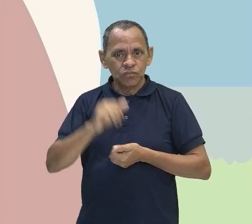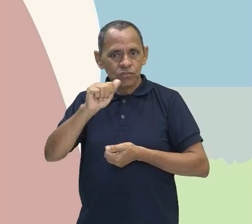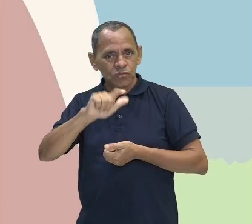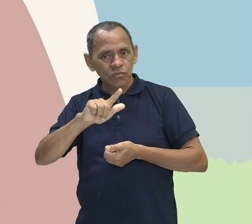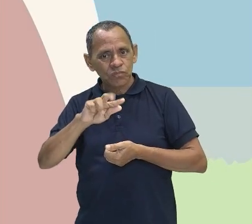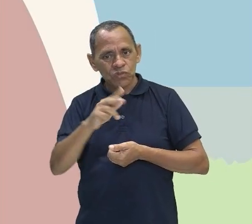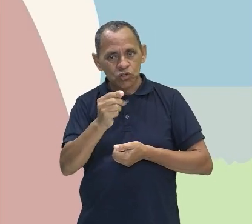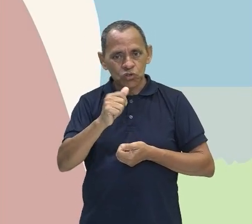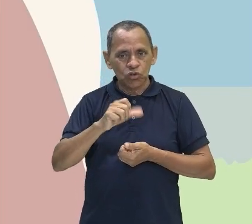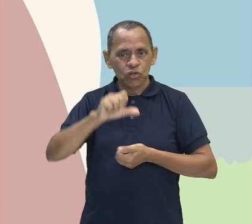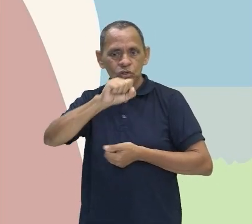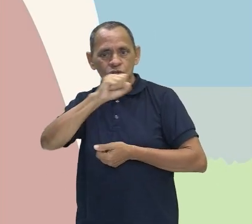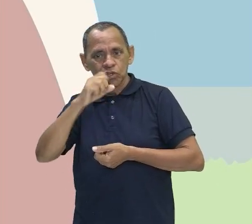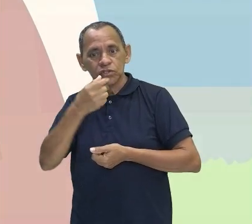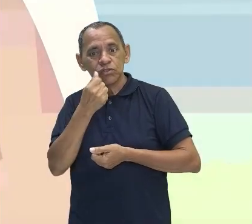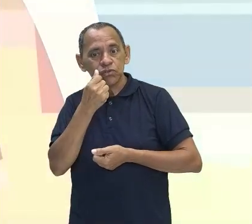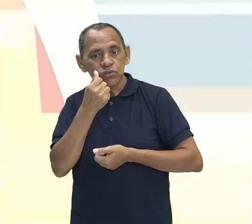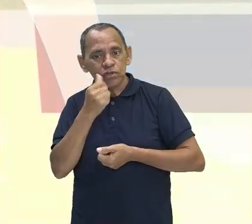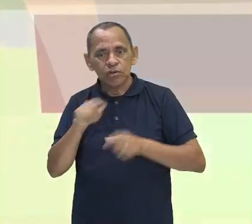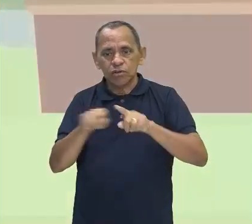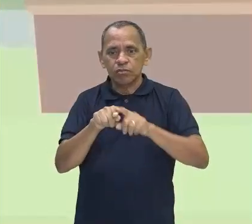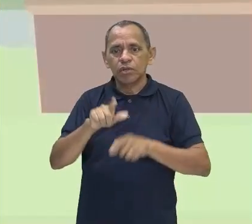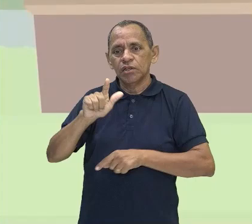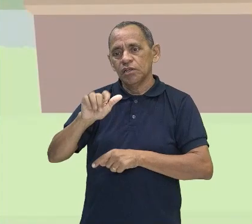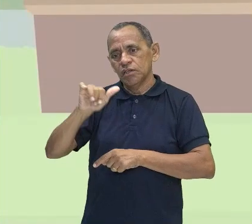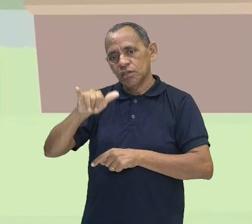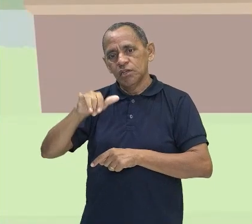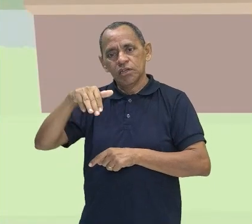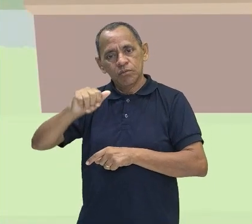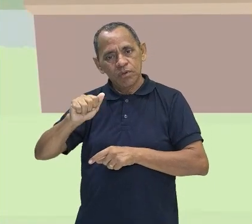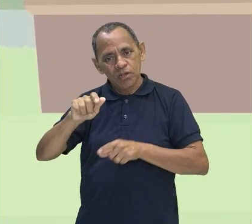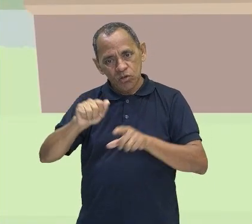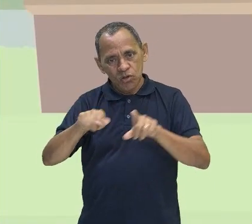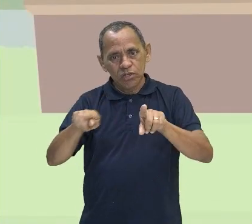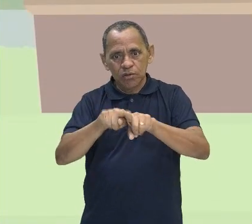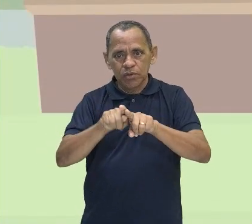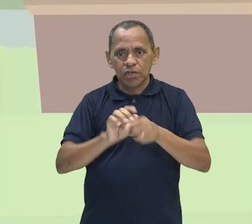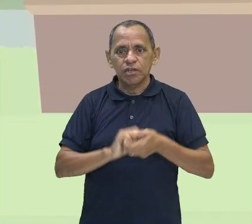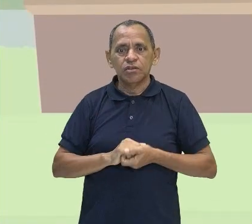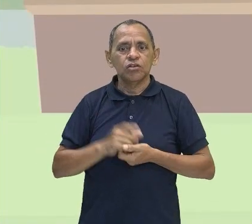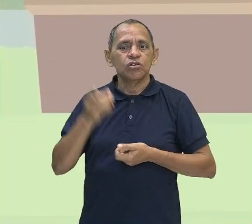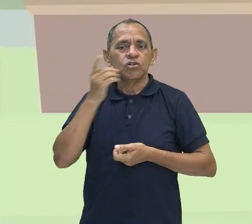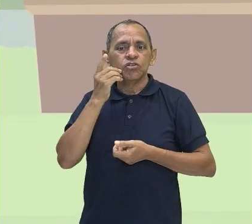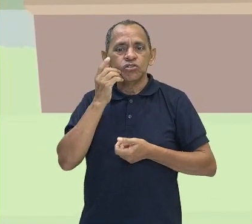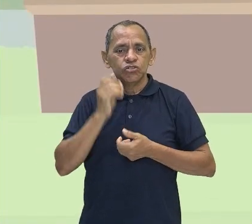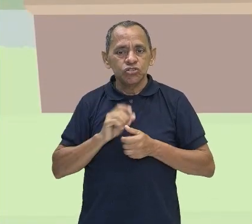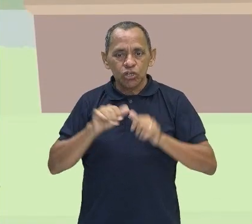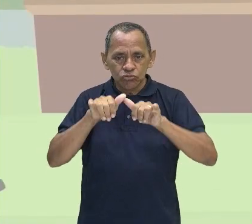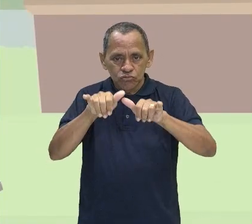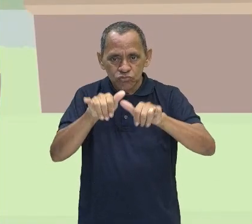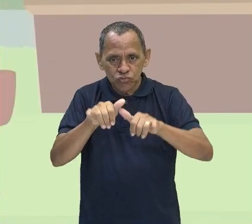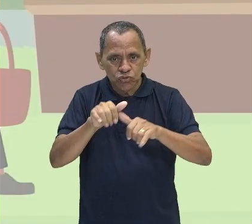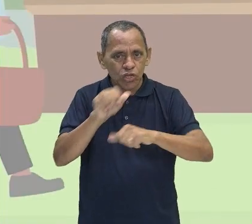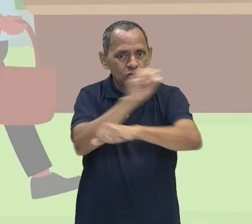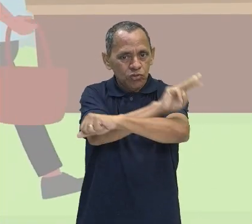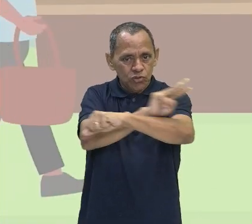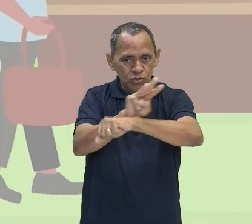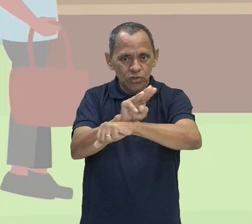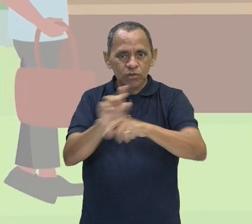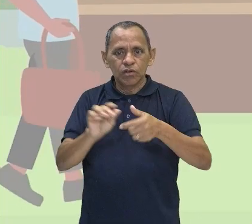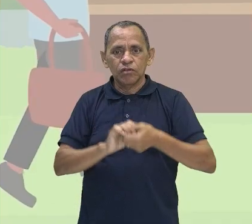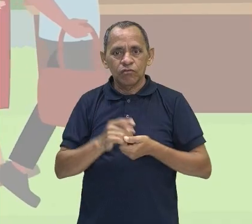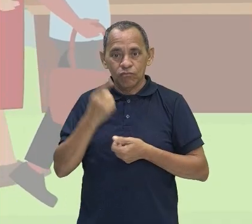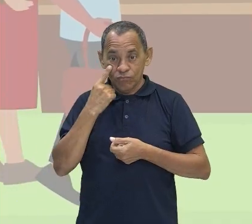Pedro. Me vê um pouco dos dois. Assim foi mais um dia no Mercado Municipal. Viu como os vendedores usaram palavras que